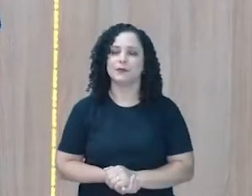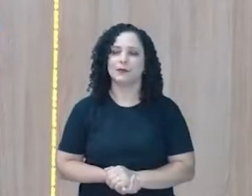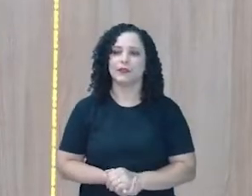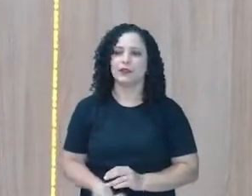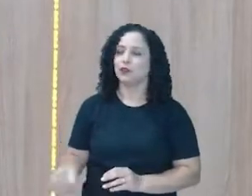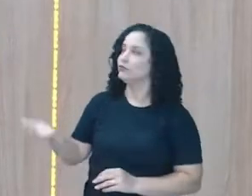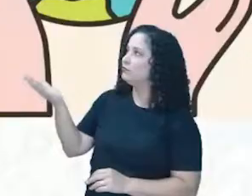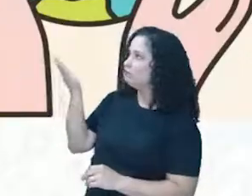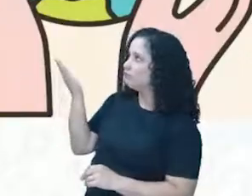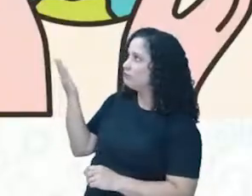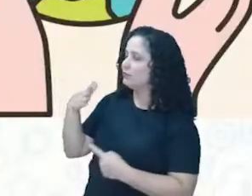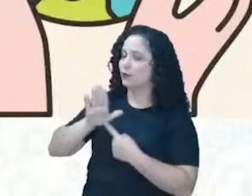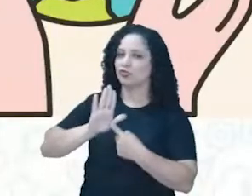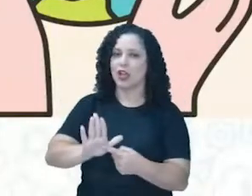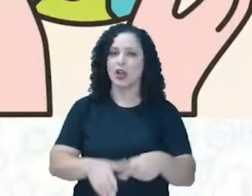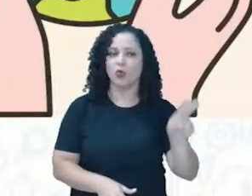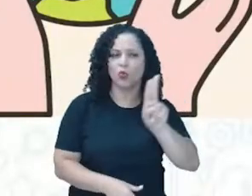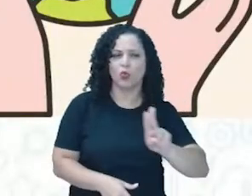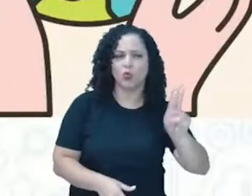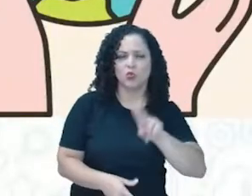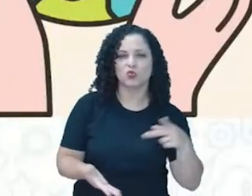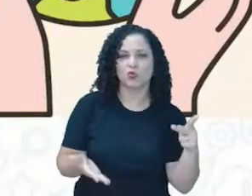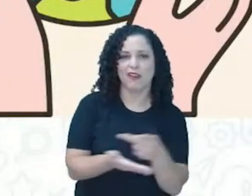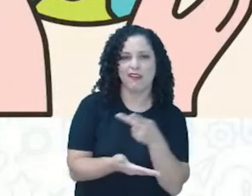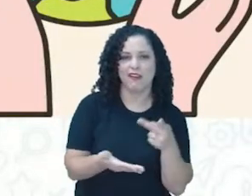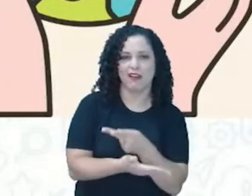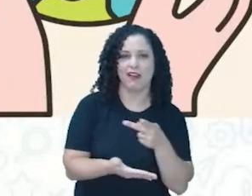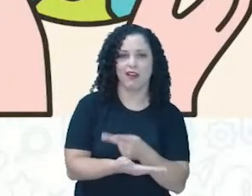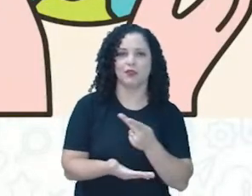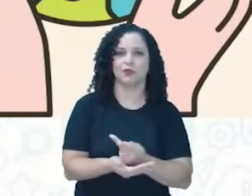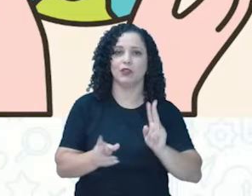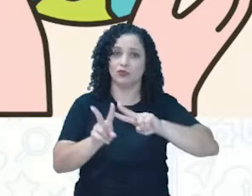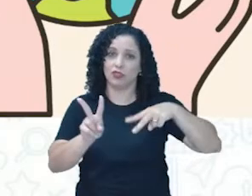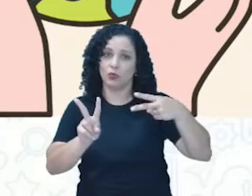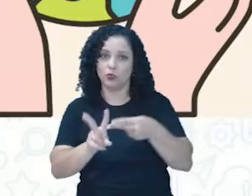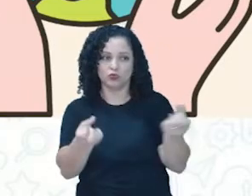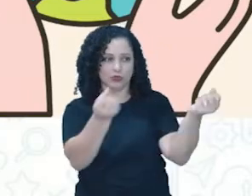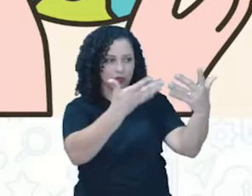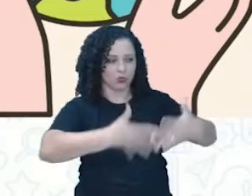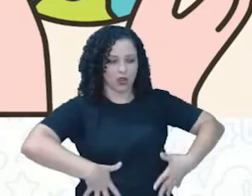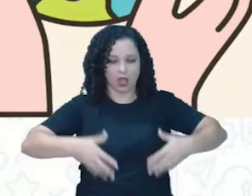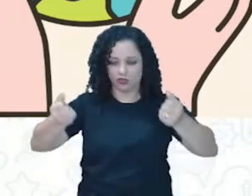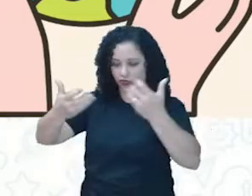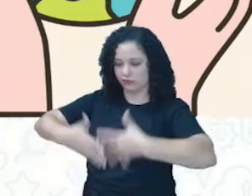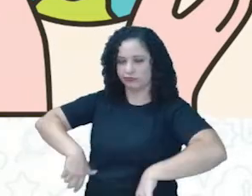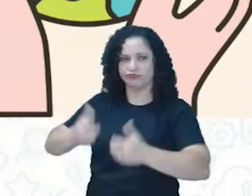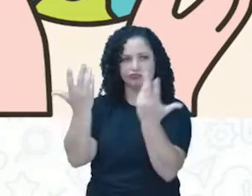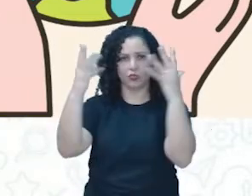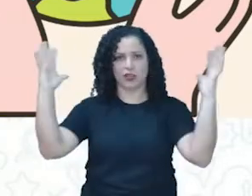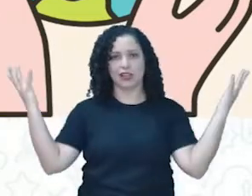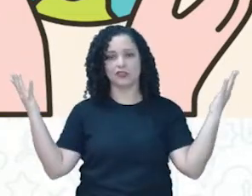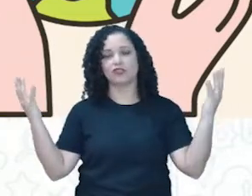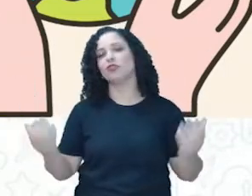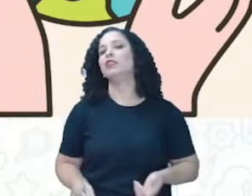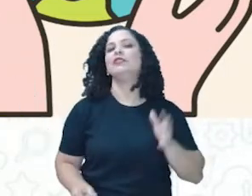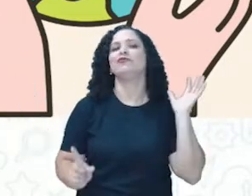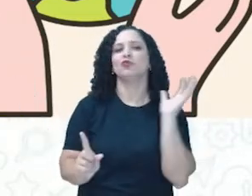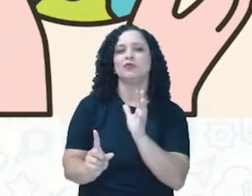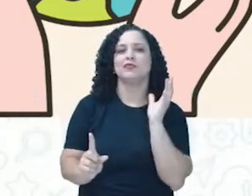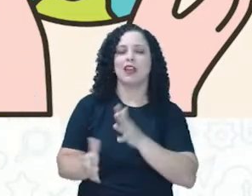Então aí, ó, o uso irracional e excessivo dos nossos recursos naturais causaram